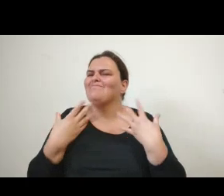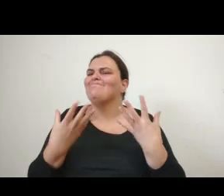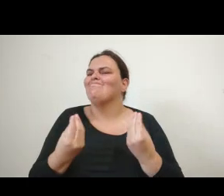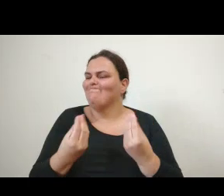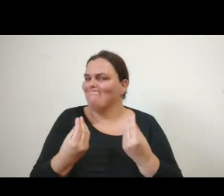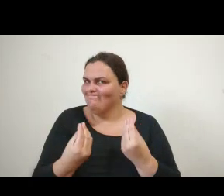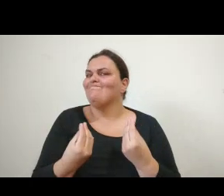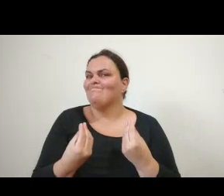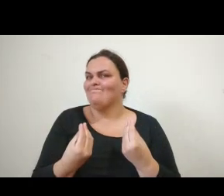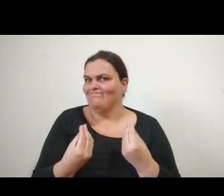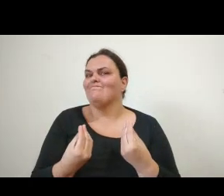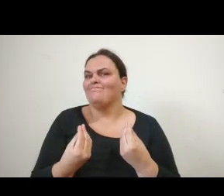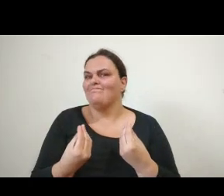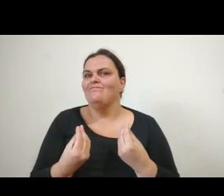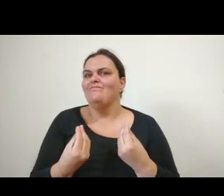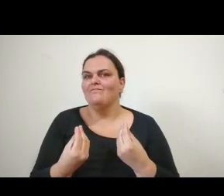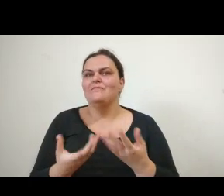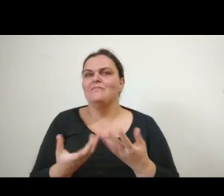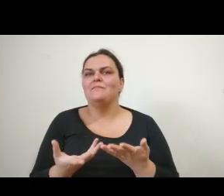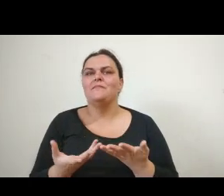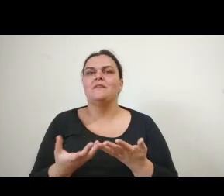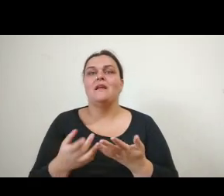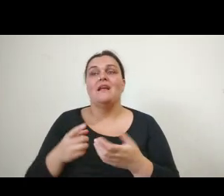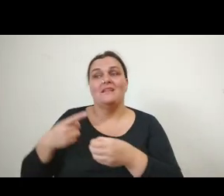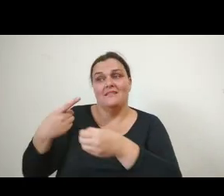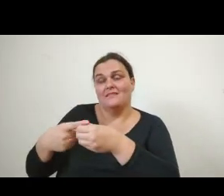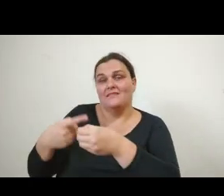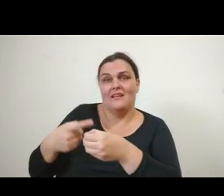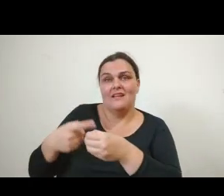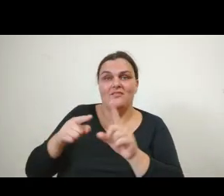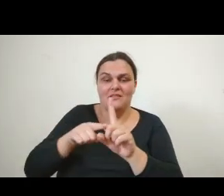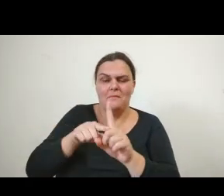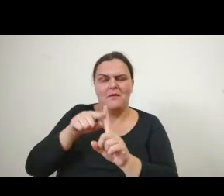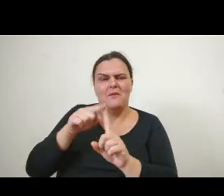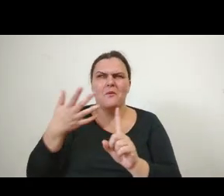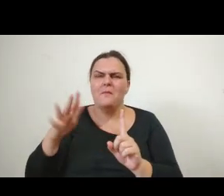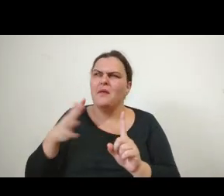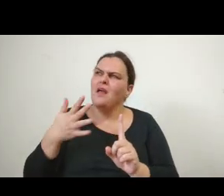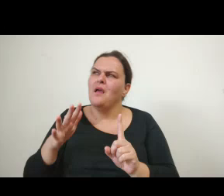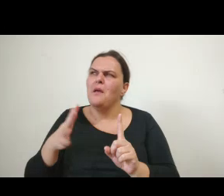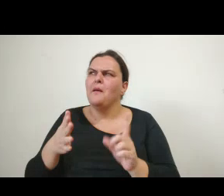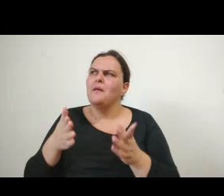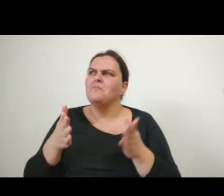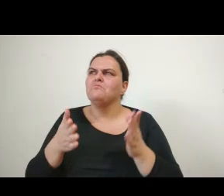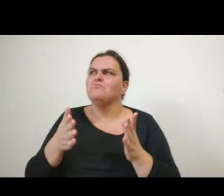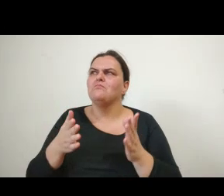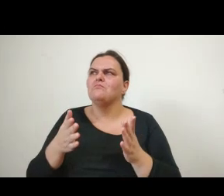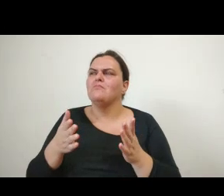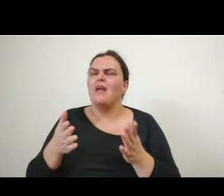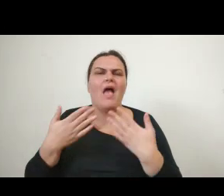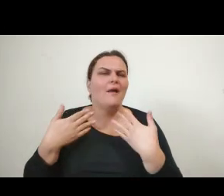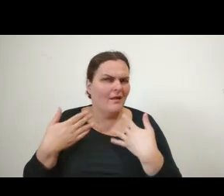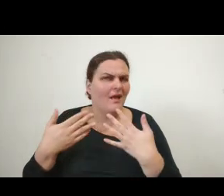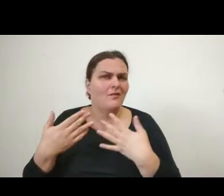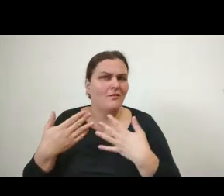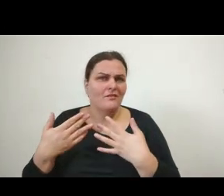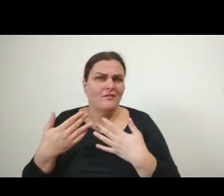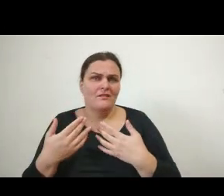urbana a temperatura média, né, costuma ser maior do que nos arredores da área